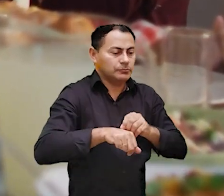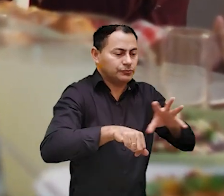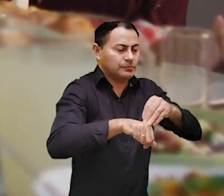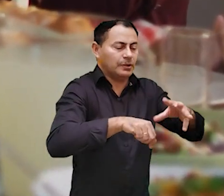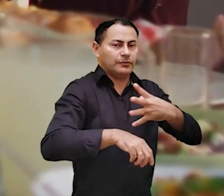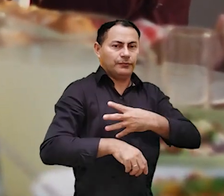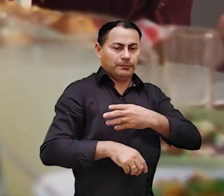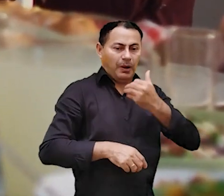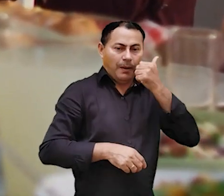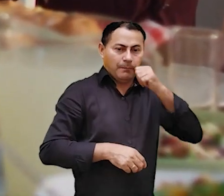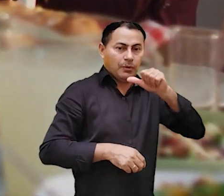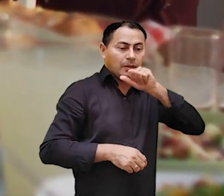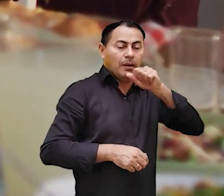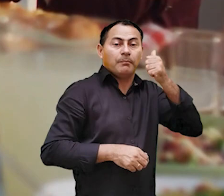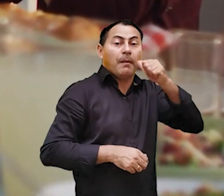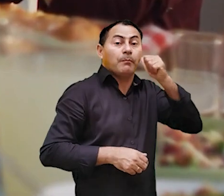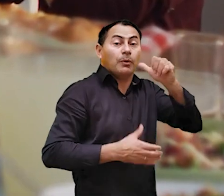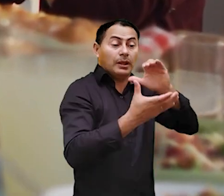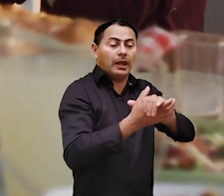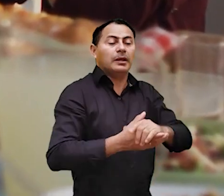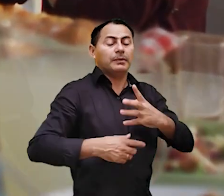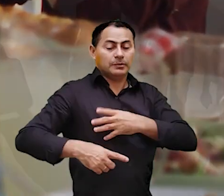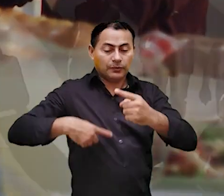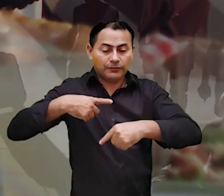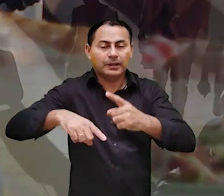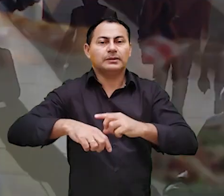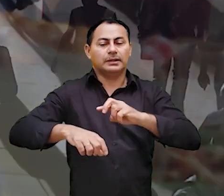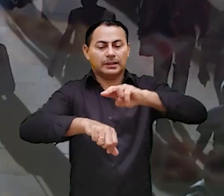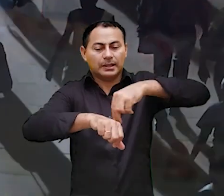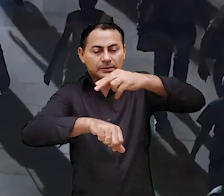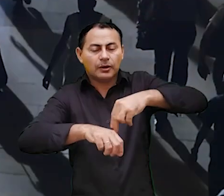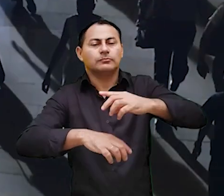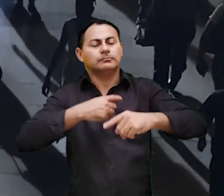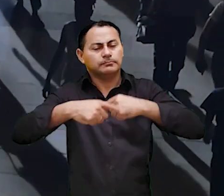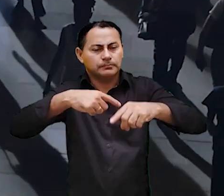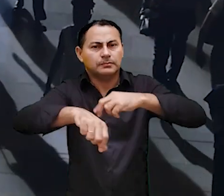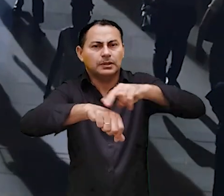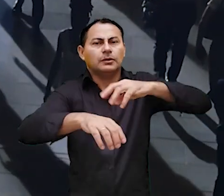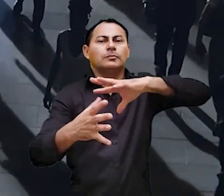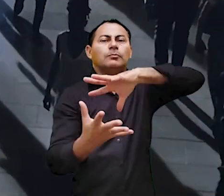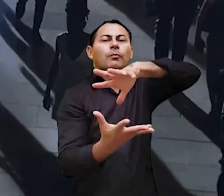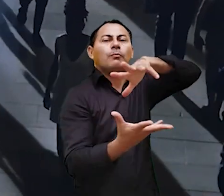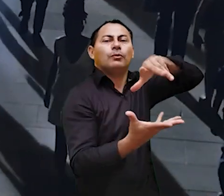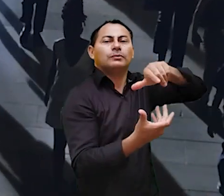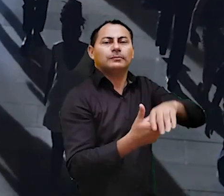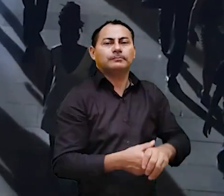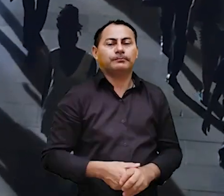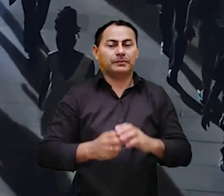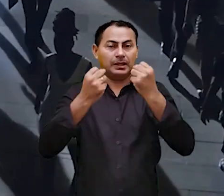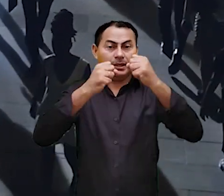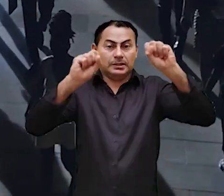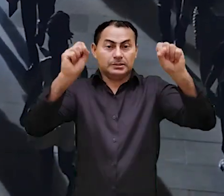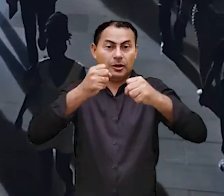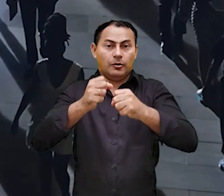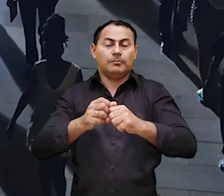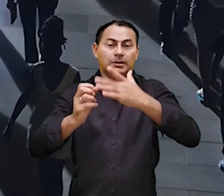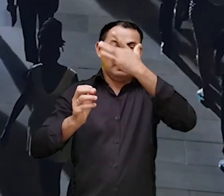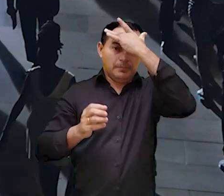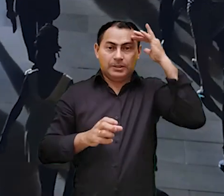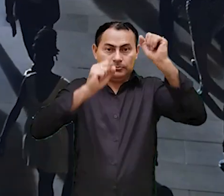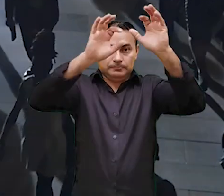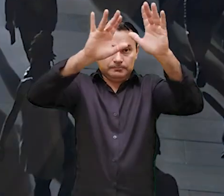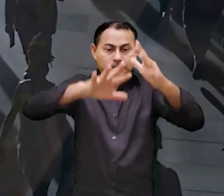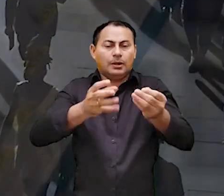seus filhos, e depois da unidade familiar para a nação e através da nação para o mundo. Esse salmo do